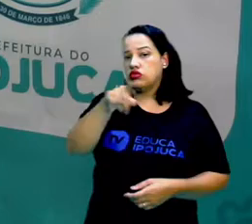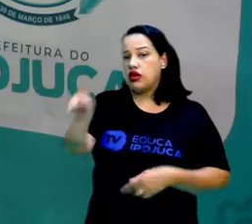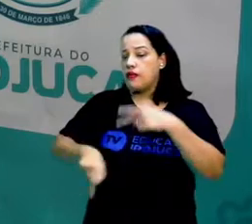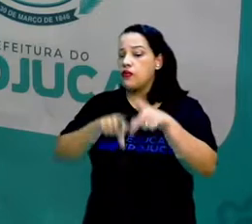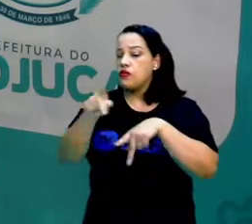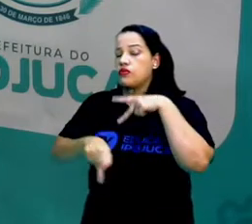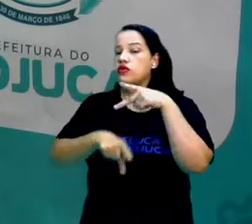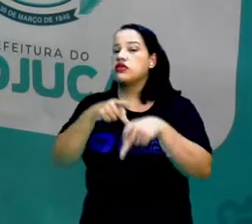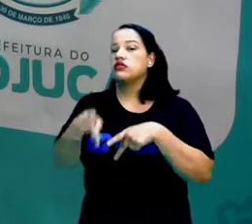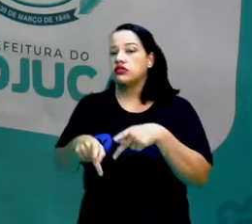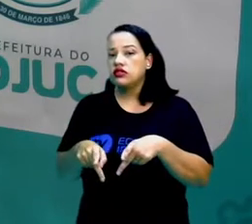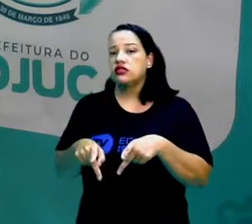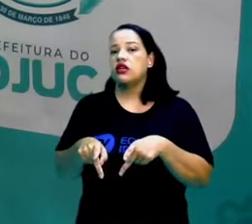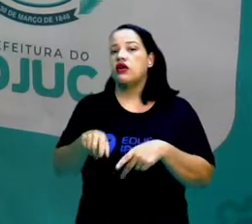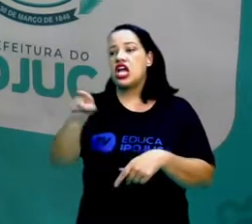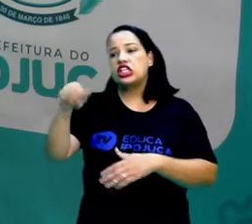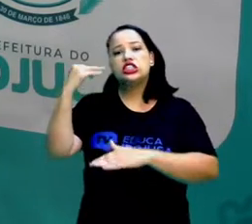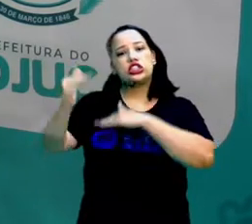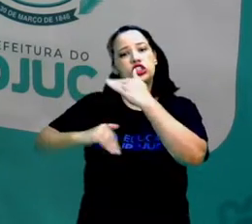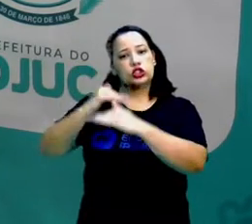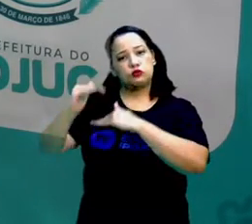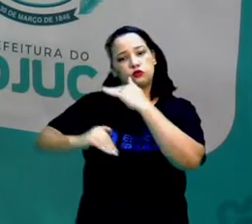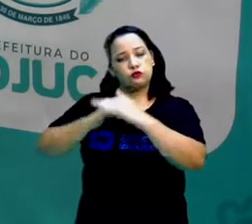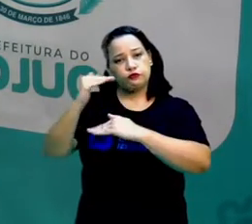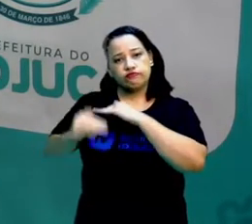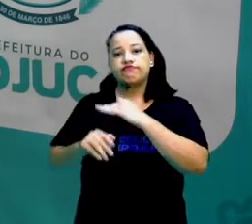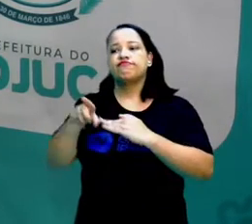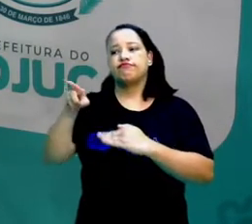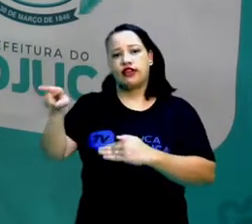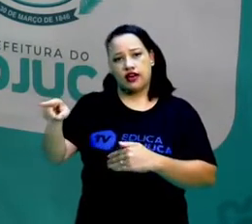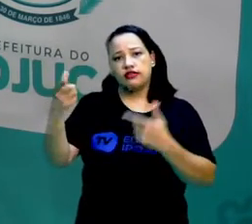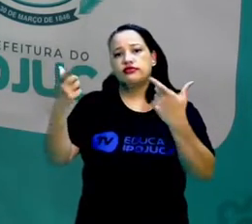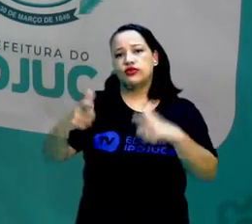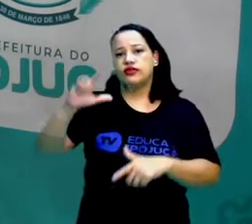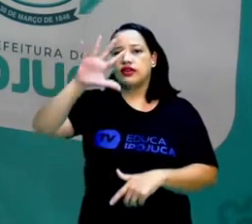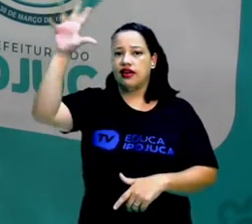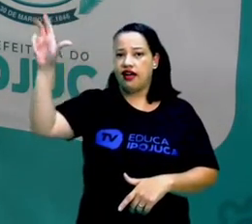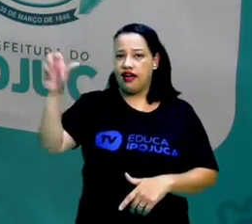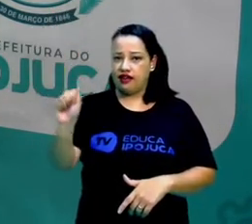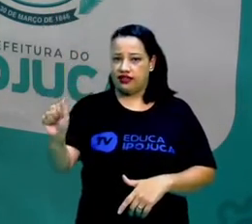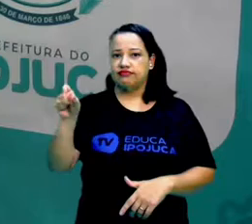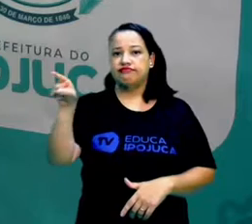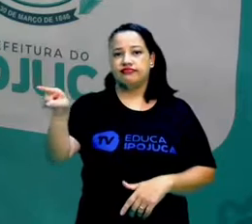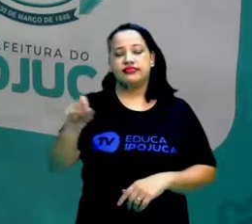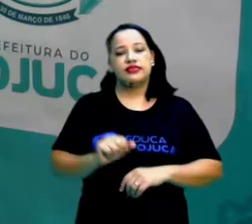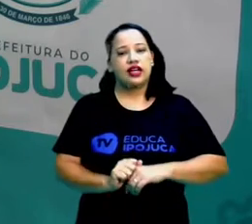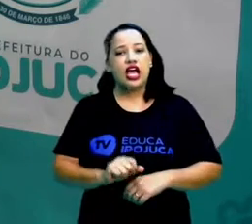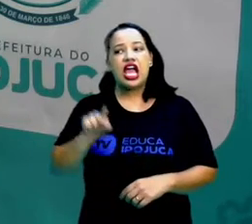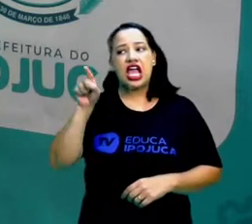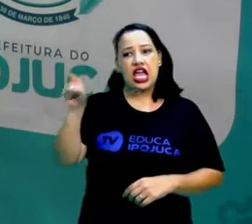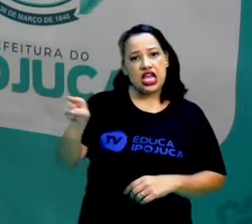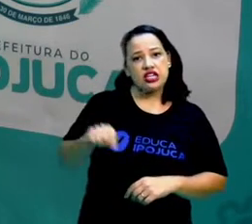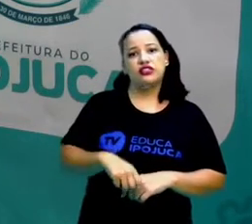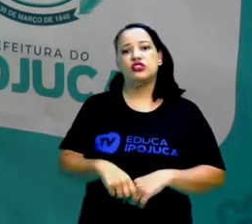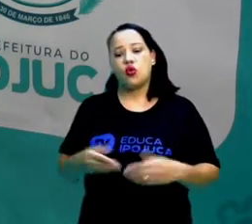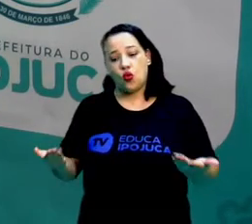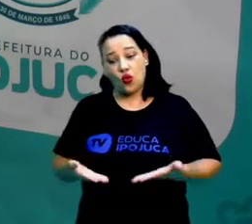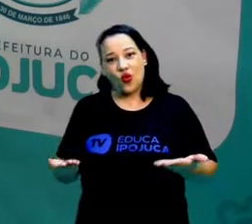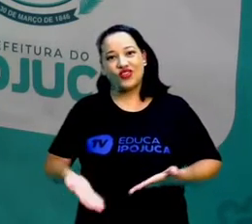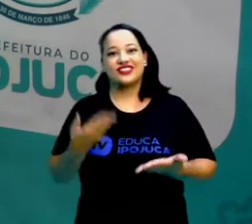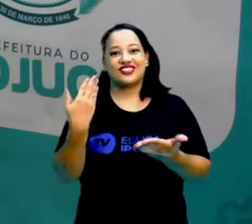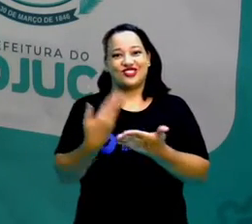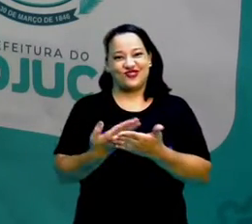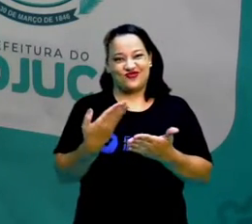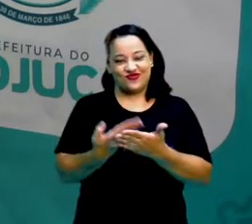população por um povo envolveram ali na África Tá certo e exatamente este como nós vamos